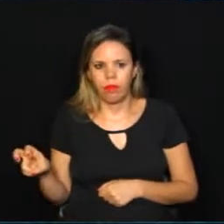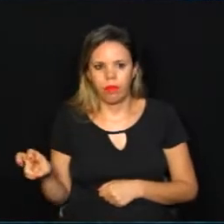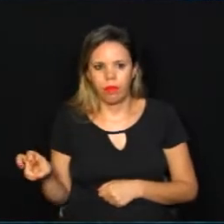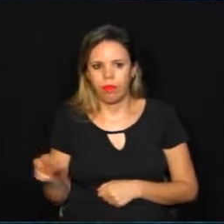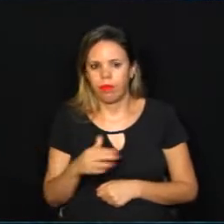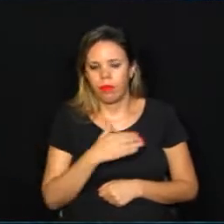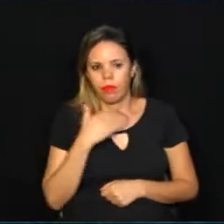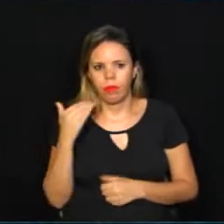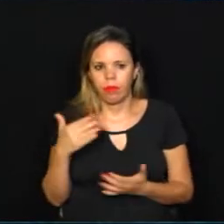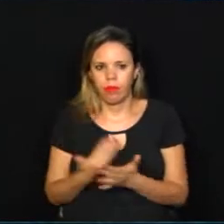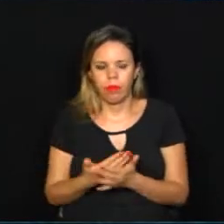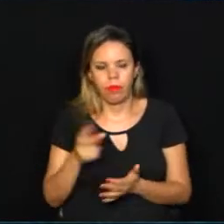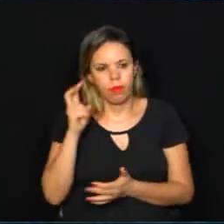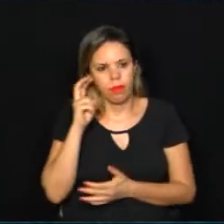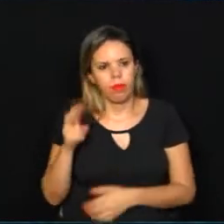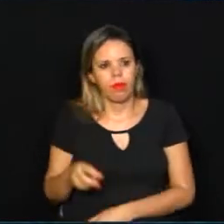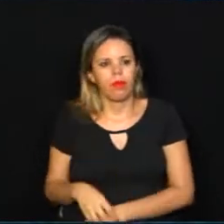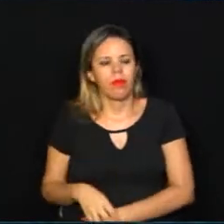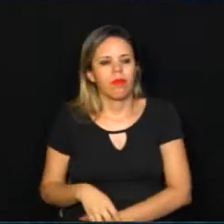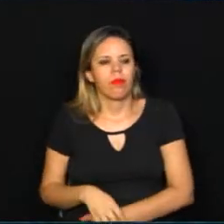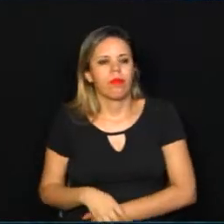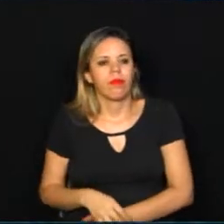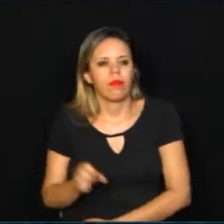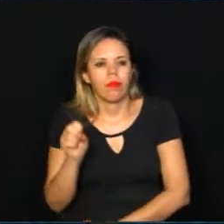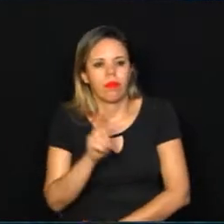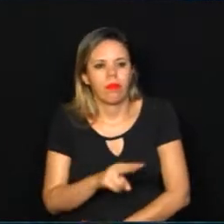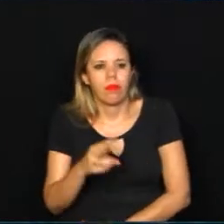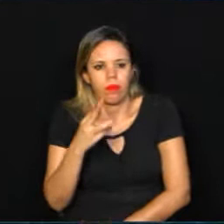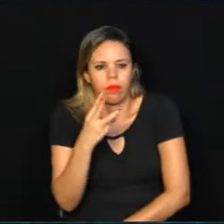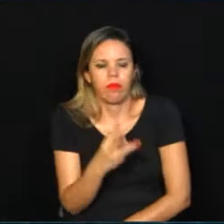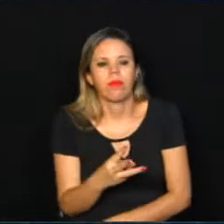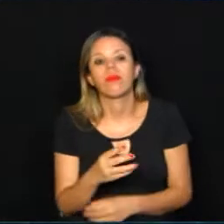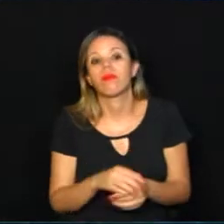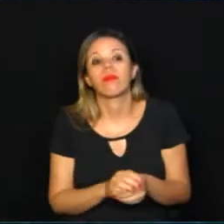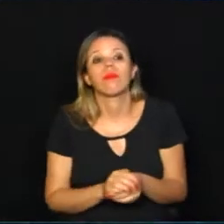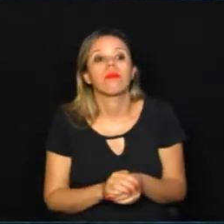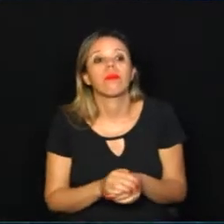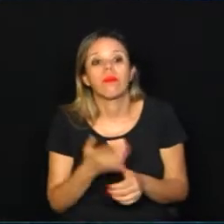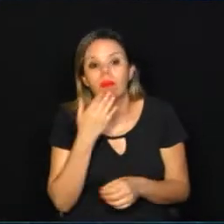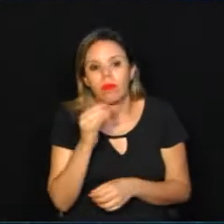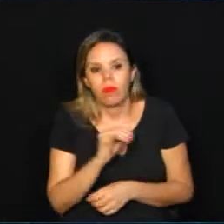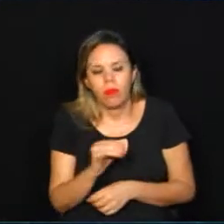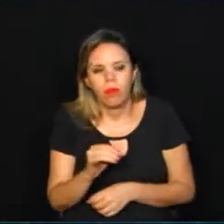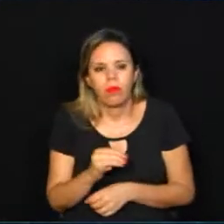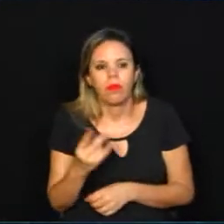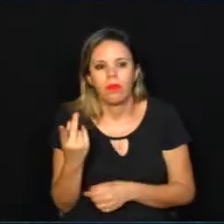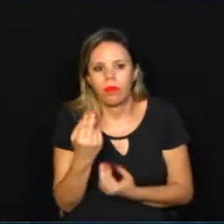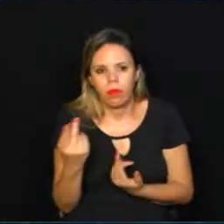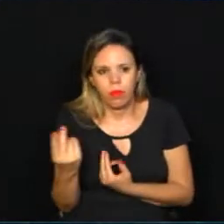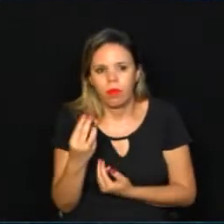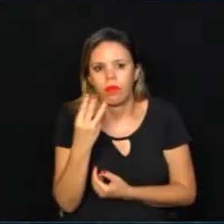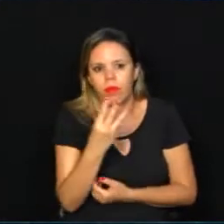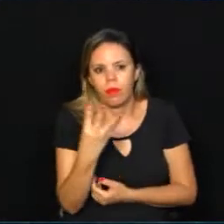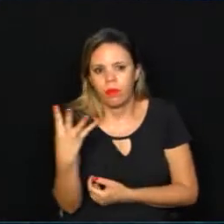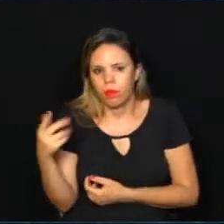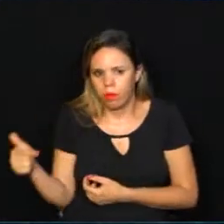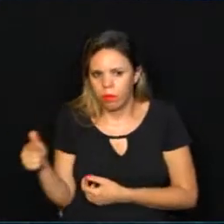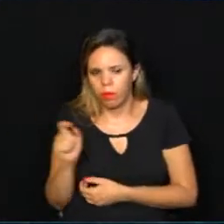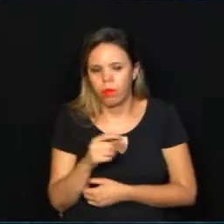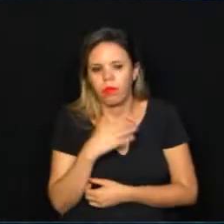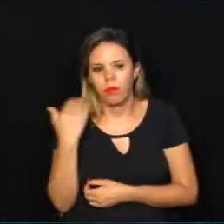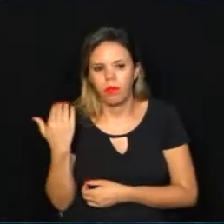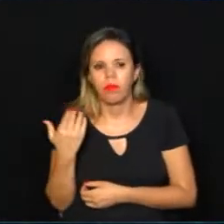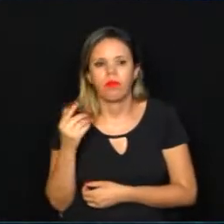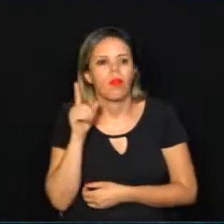1.795 óbitos até esta quinta-feira. Sumaré e Indaiatuba, ambas com 342